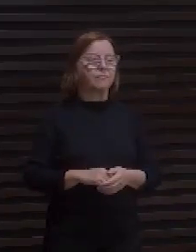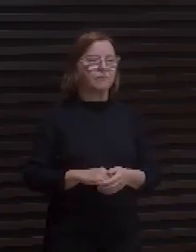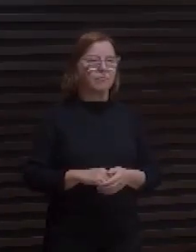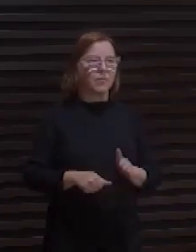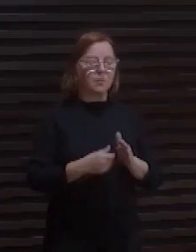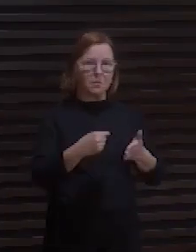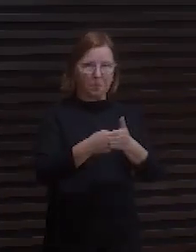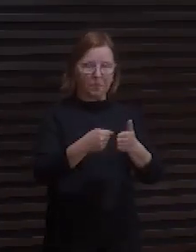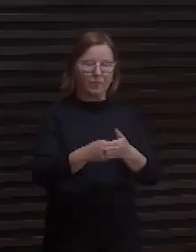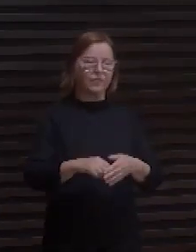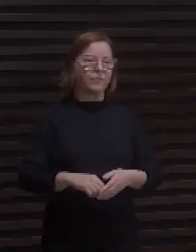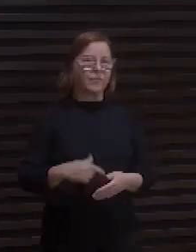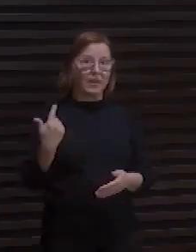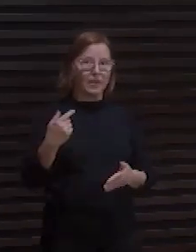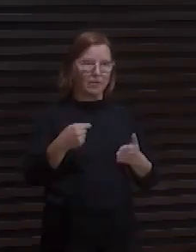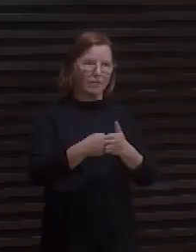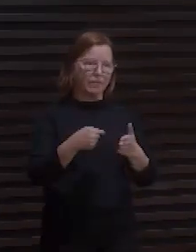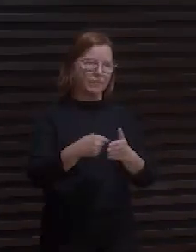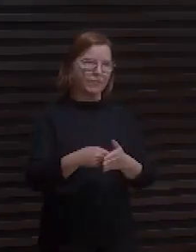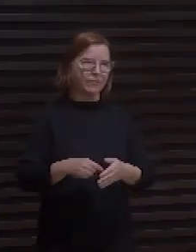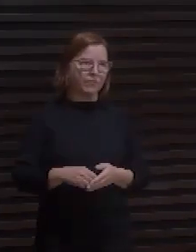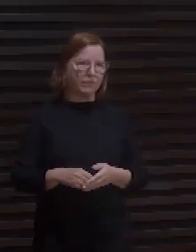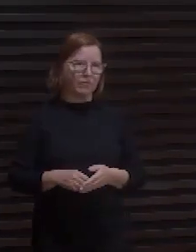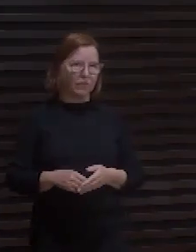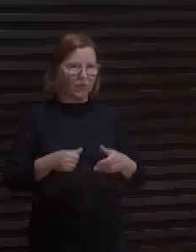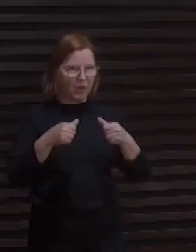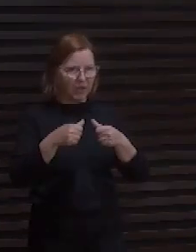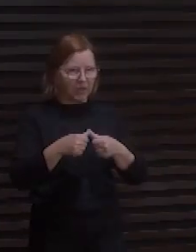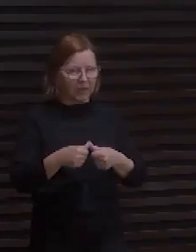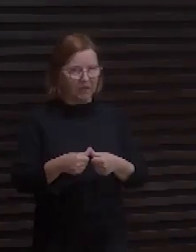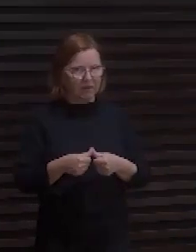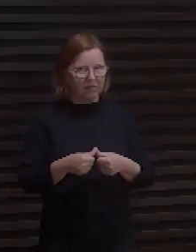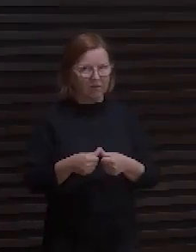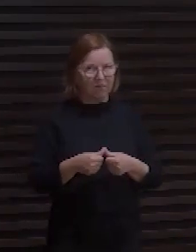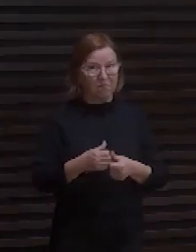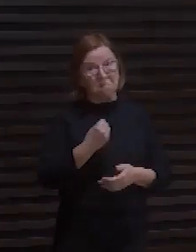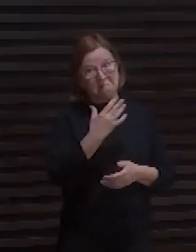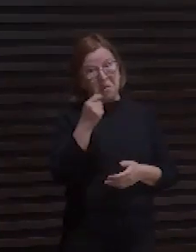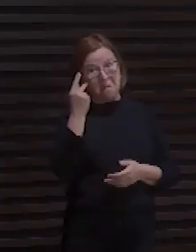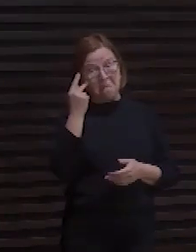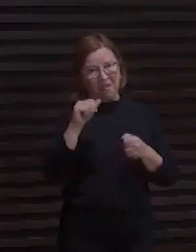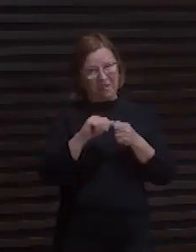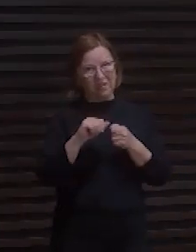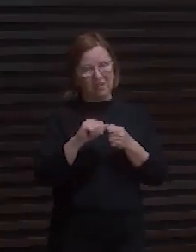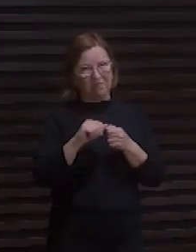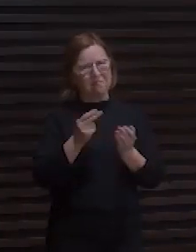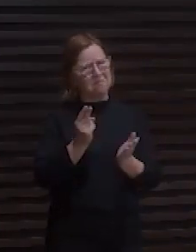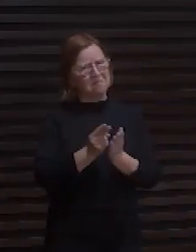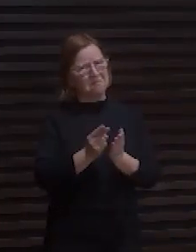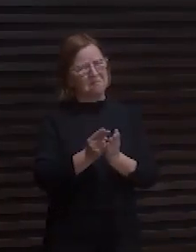devemos fazer. A segunda é: isso é algo que convém fazer, apesar de